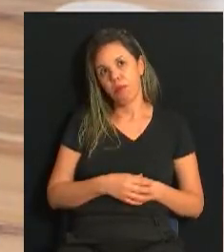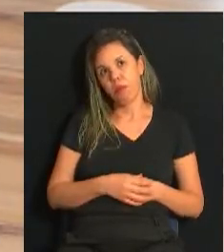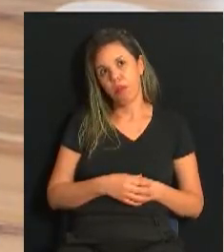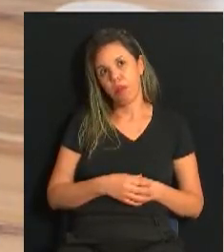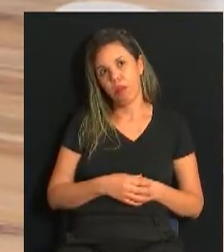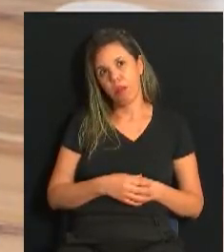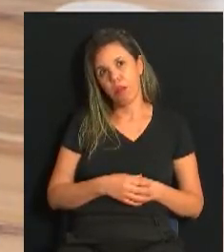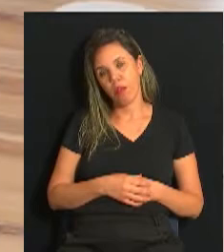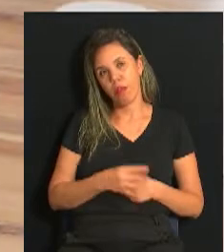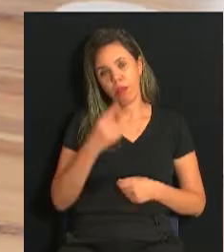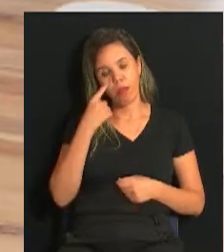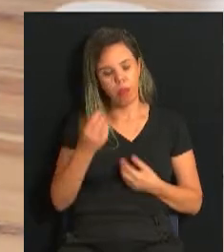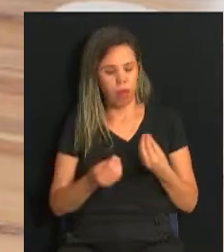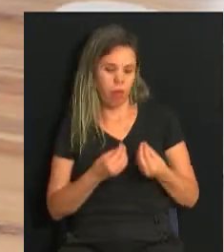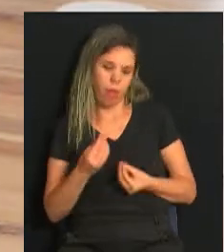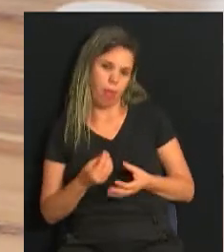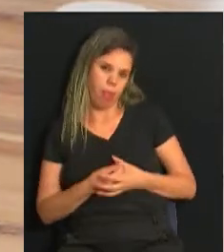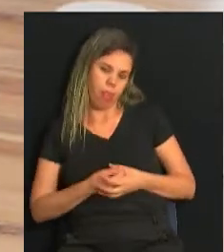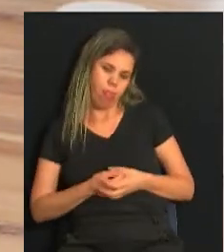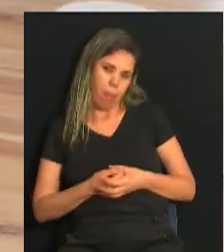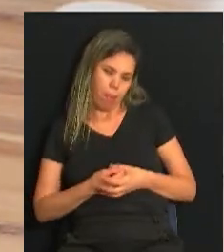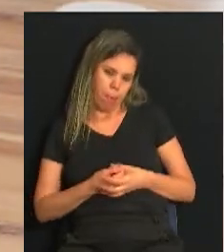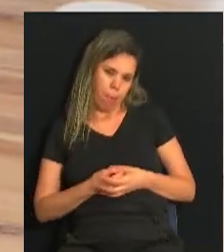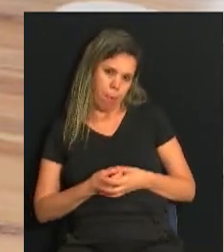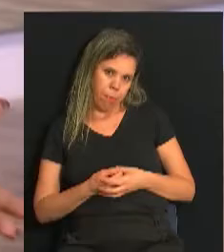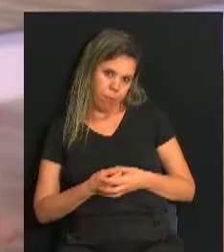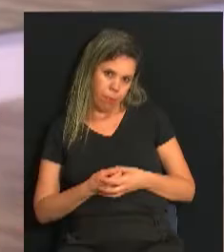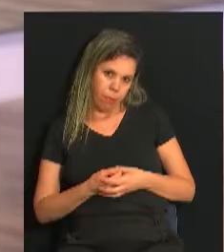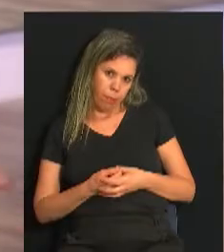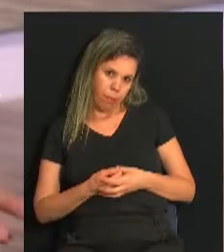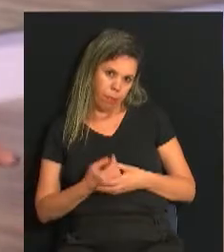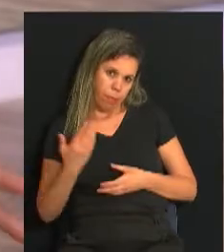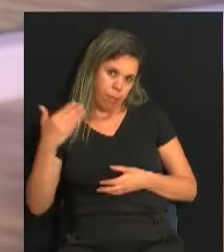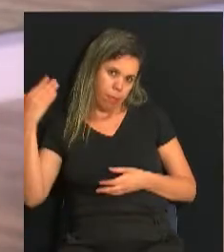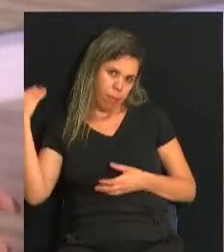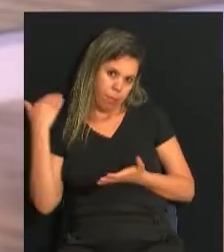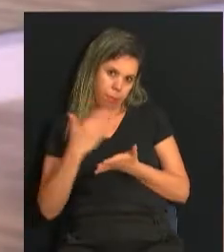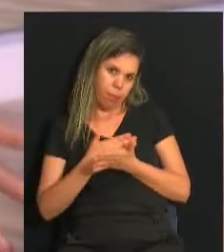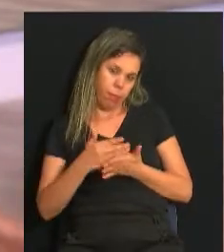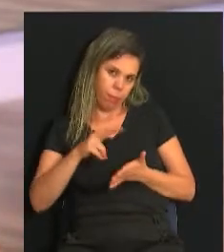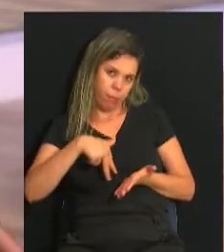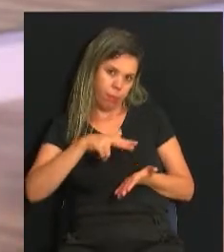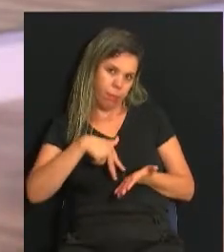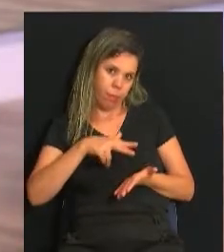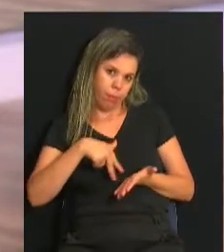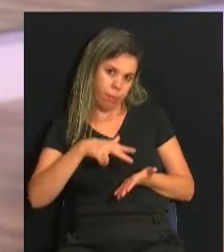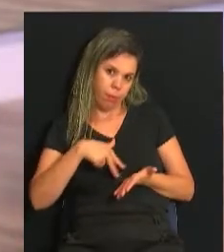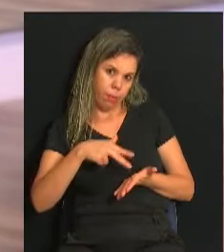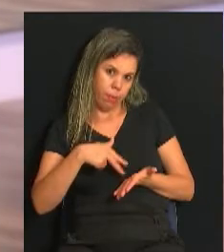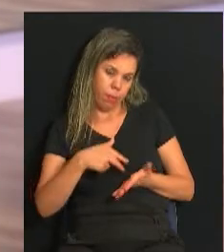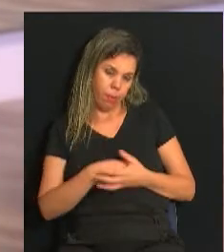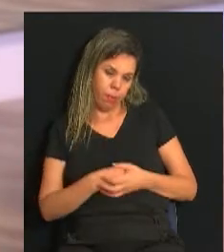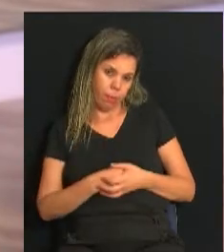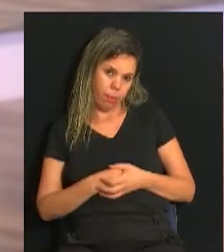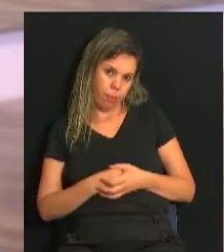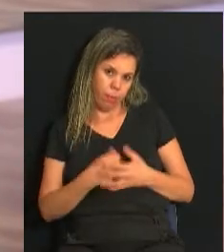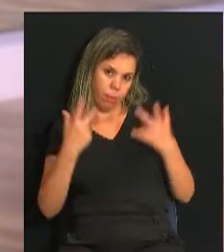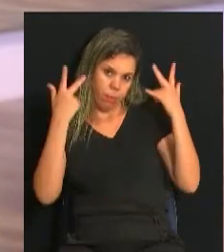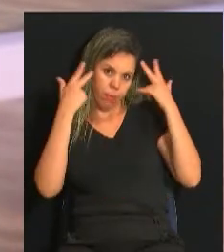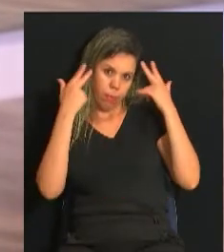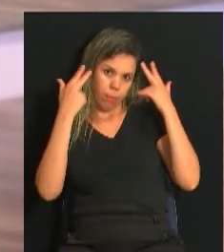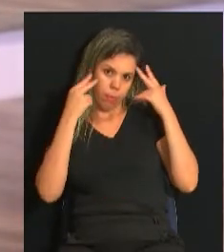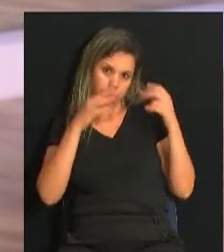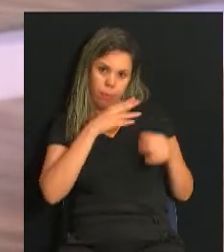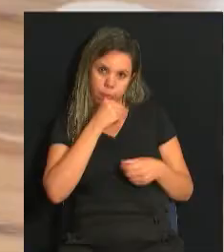interessam como eu me interessei que é só que eu comecei a ter um saco Pelos vistos não é normal